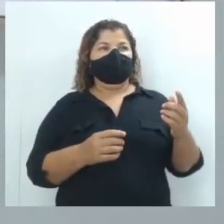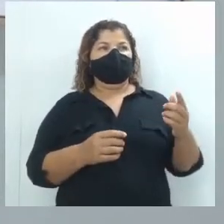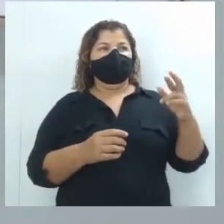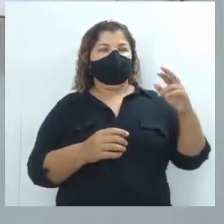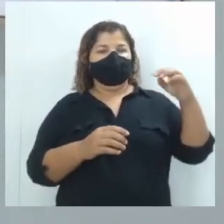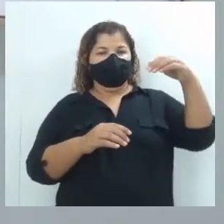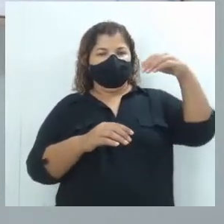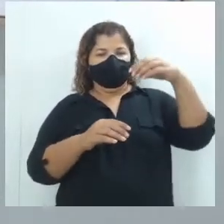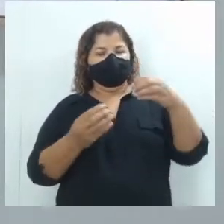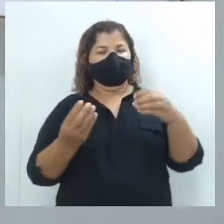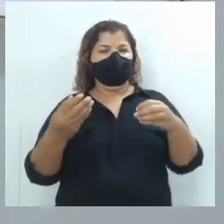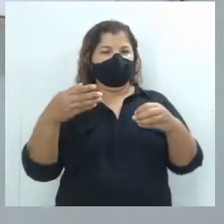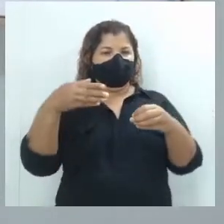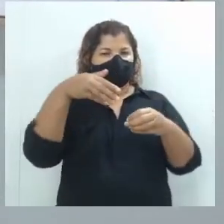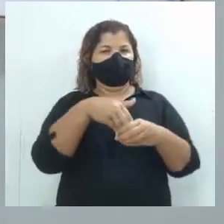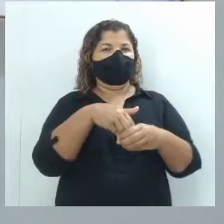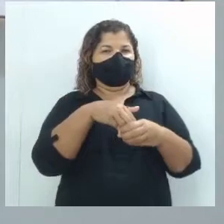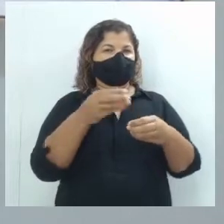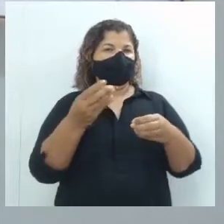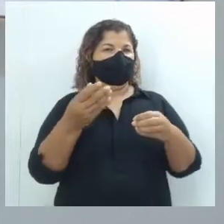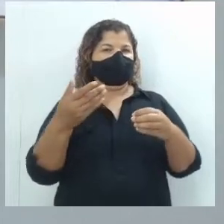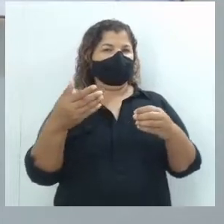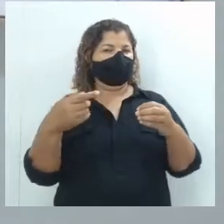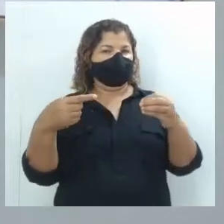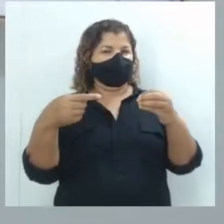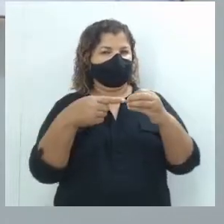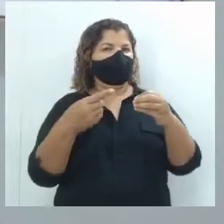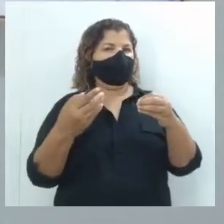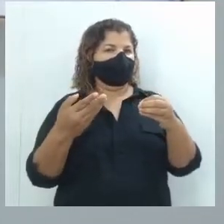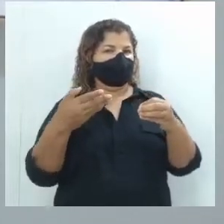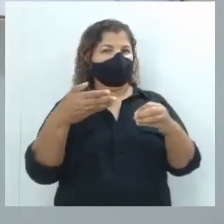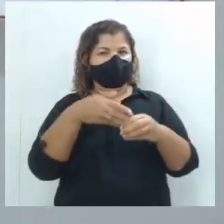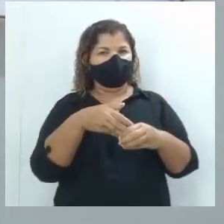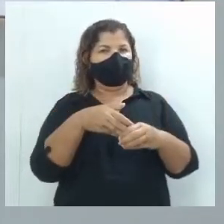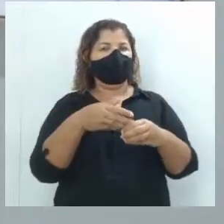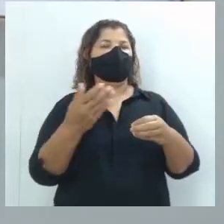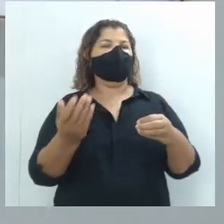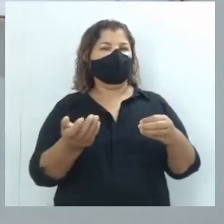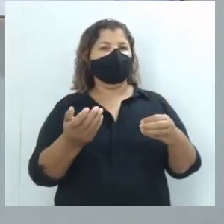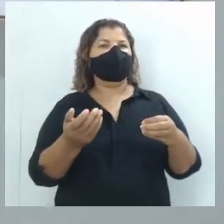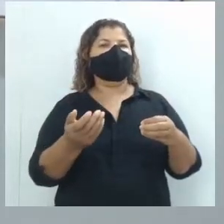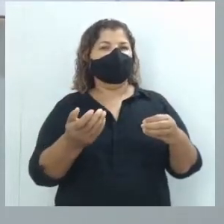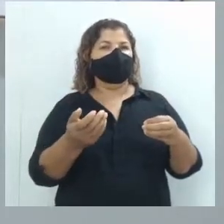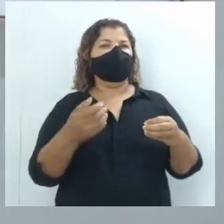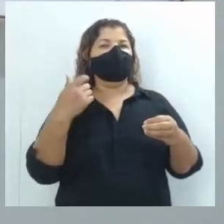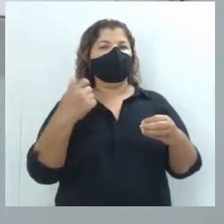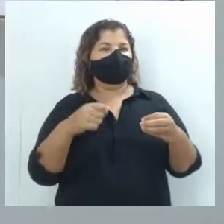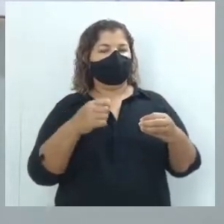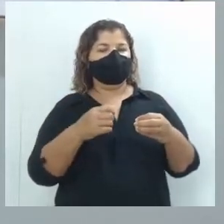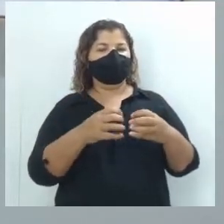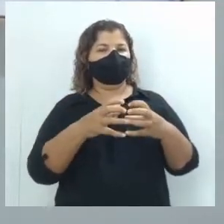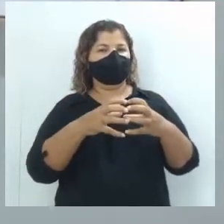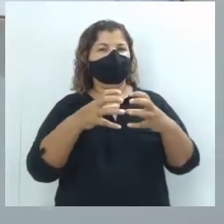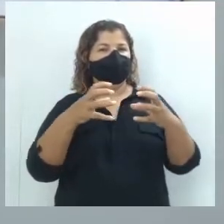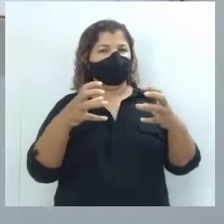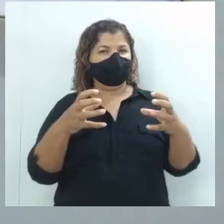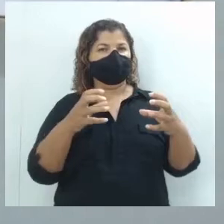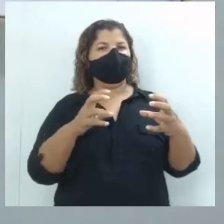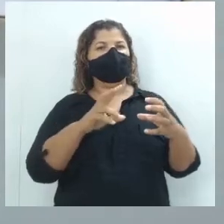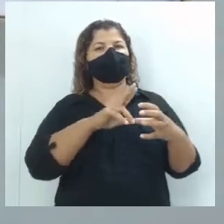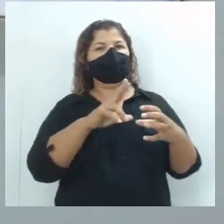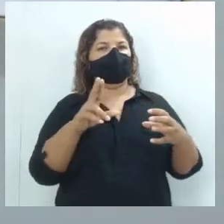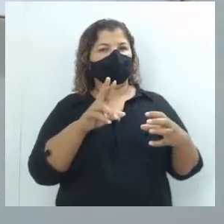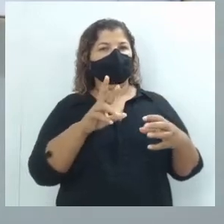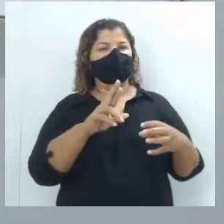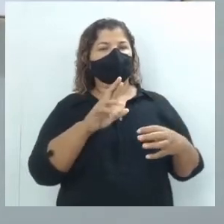ele entra na célula, a primeira coisa que ele vai fazer antes de produzir proteína é que ele vai ter que se replicar. O nome do processo é chamado